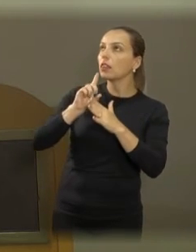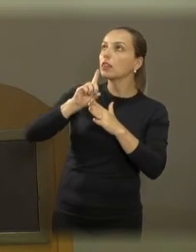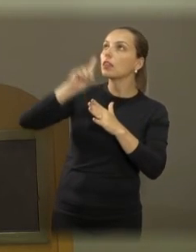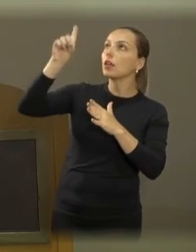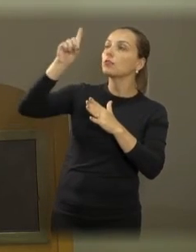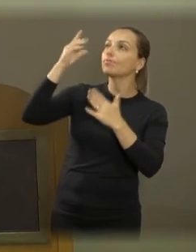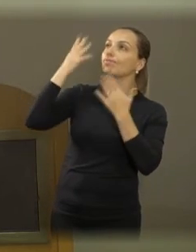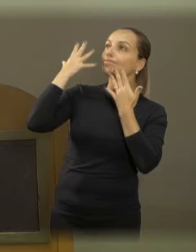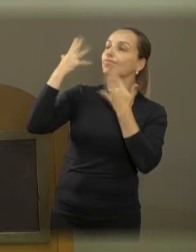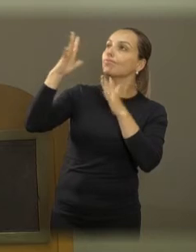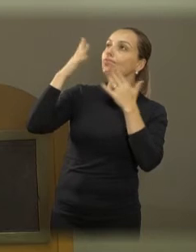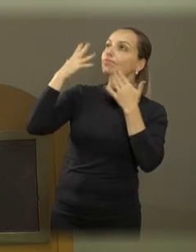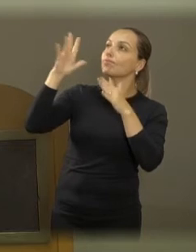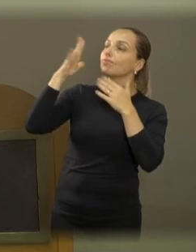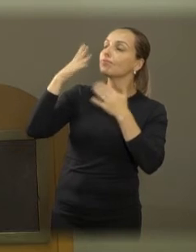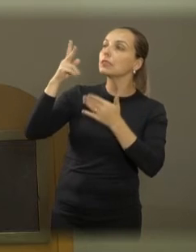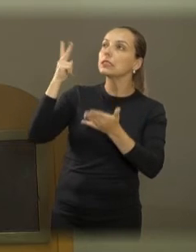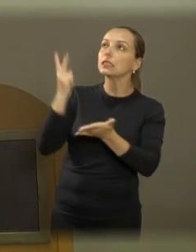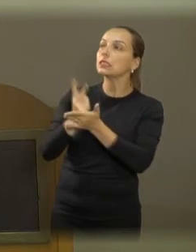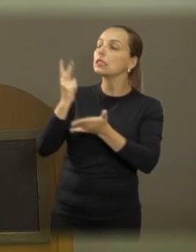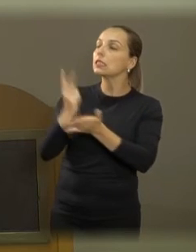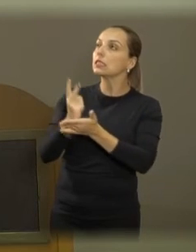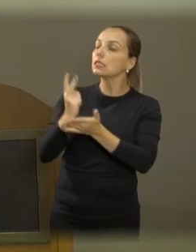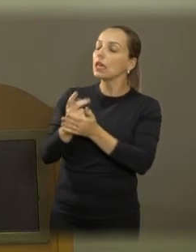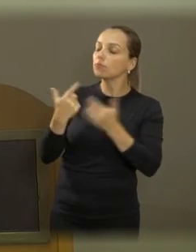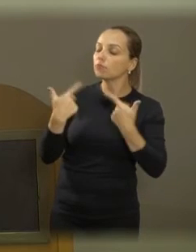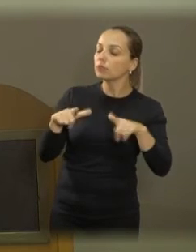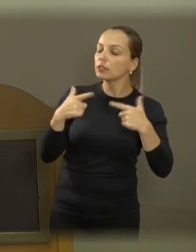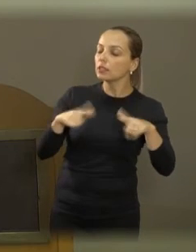nos motiva a colocar-nos sempre a serviço do bem.